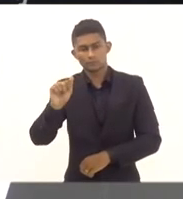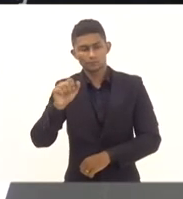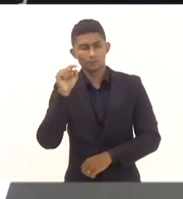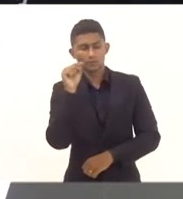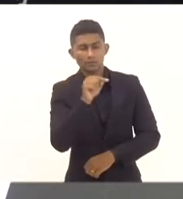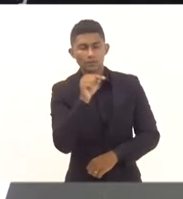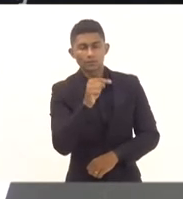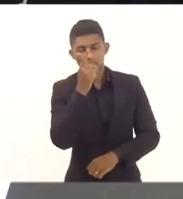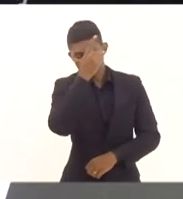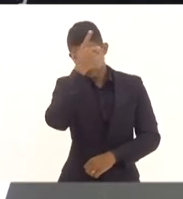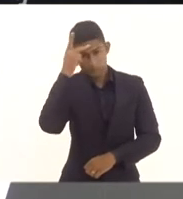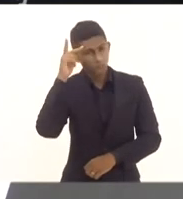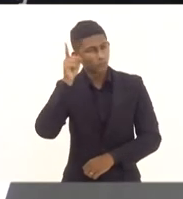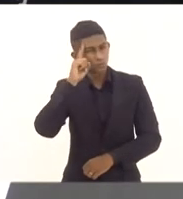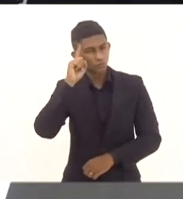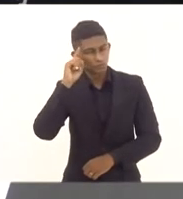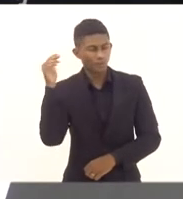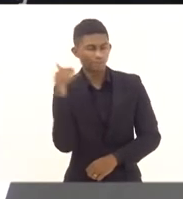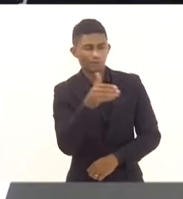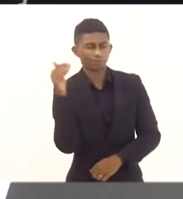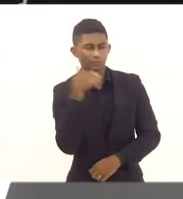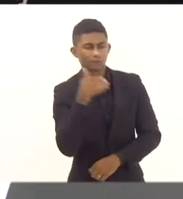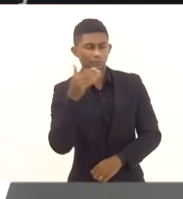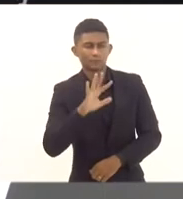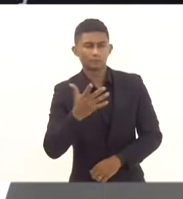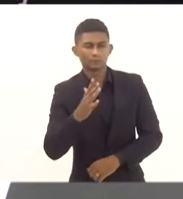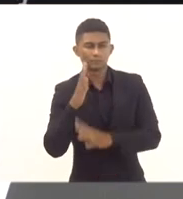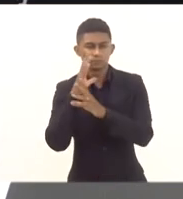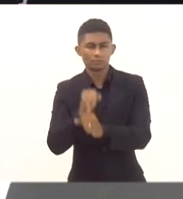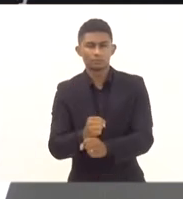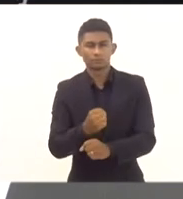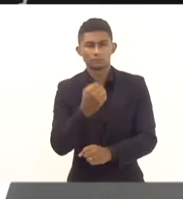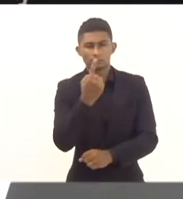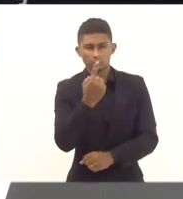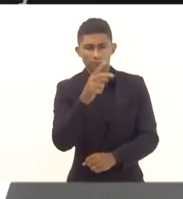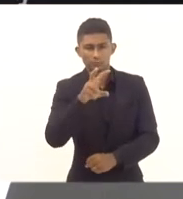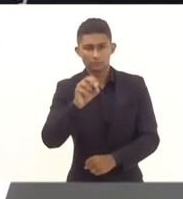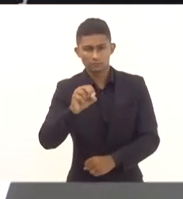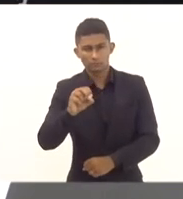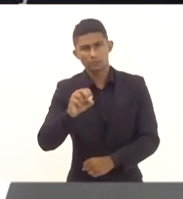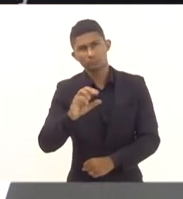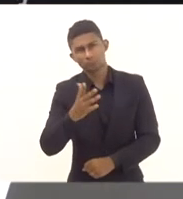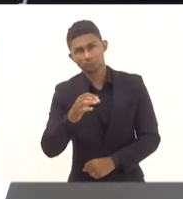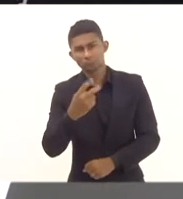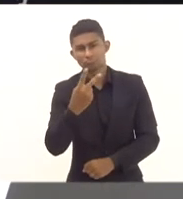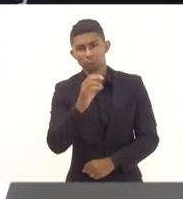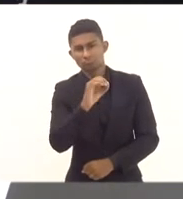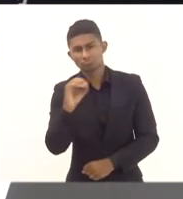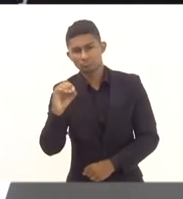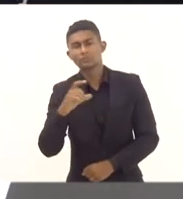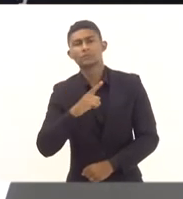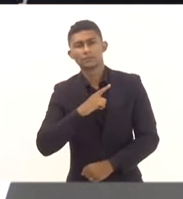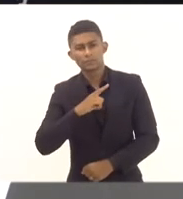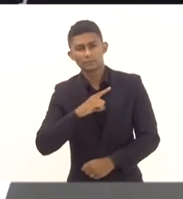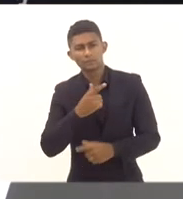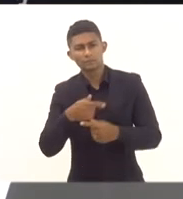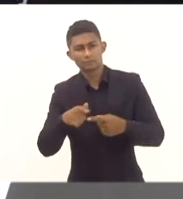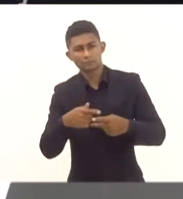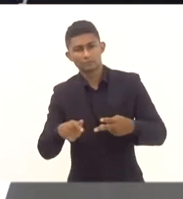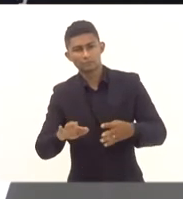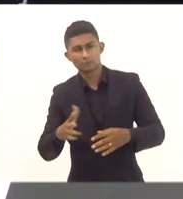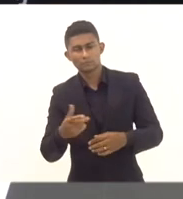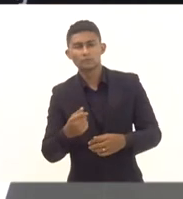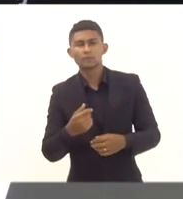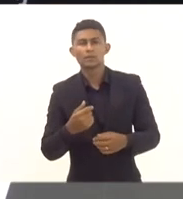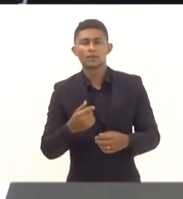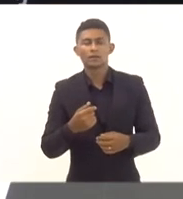150 200 pessoas é horrível a caroço tiver errado tem achamos semana de mais de mil entrega de